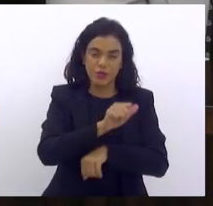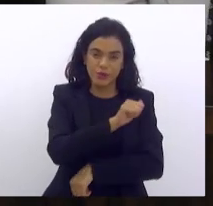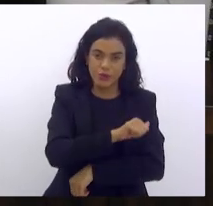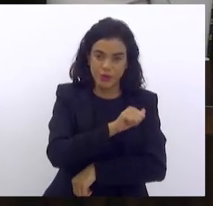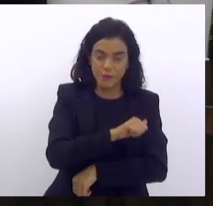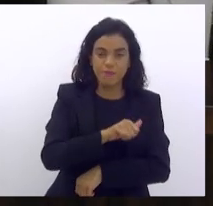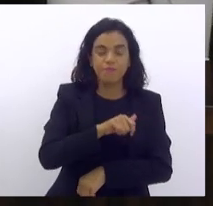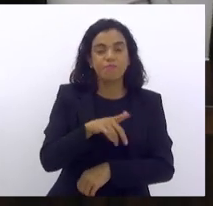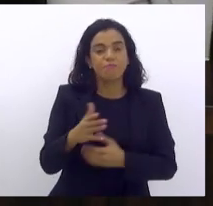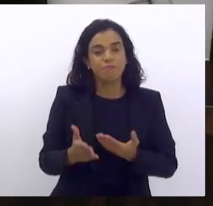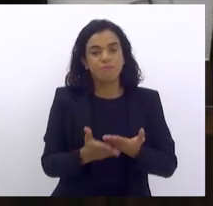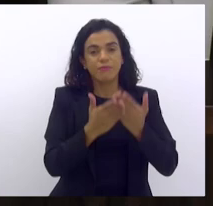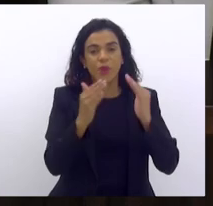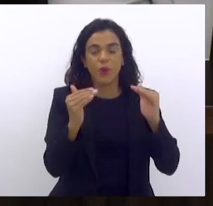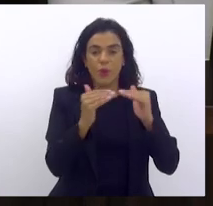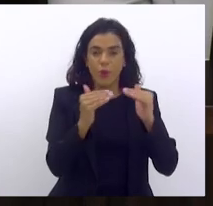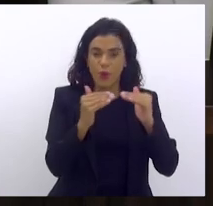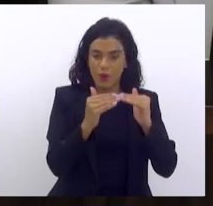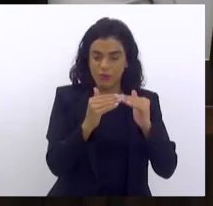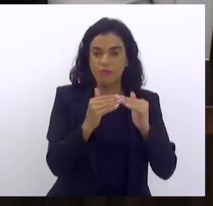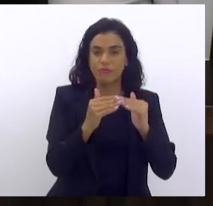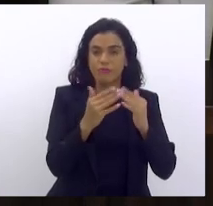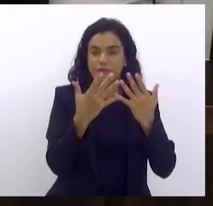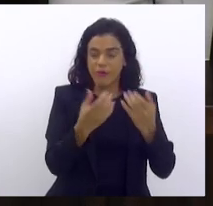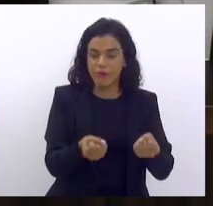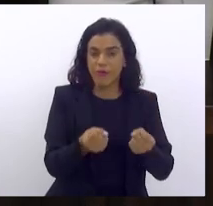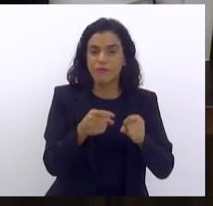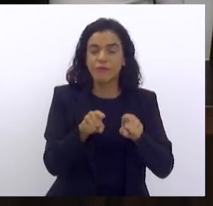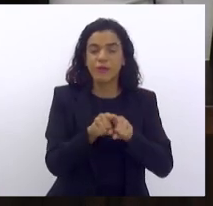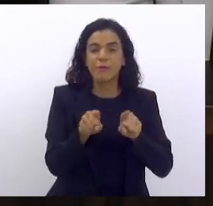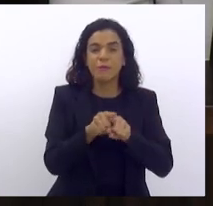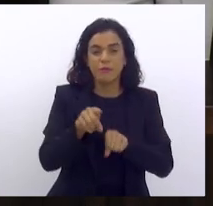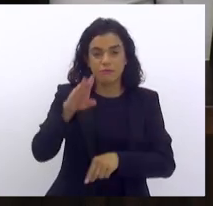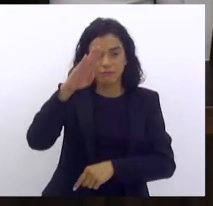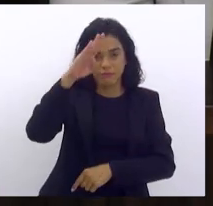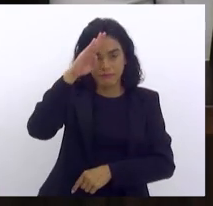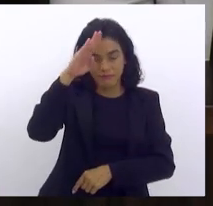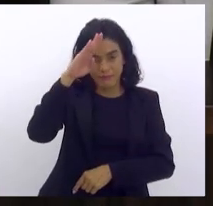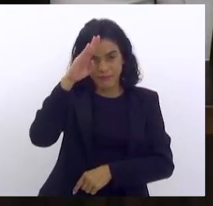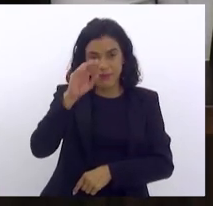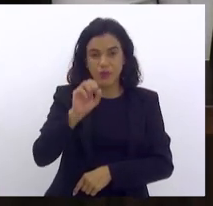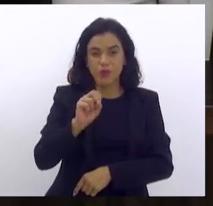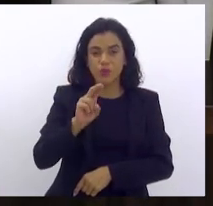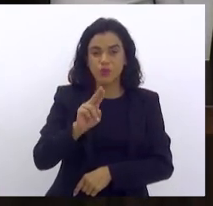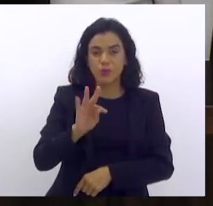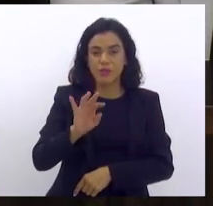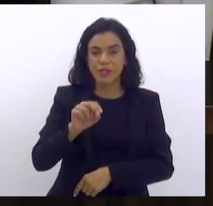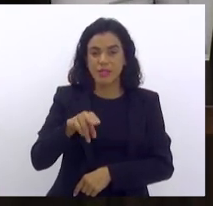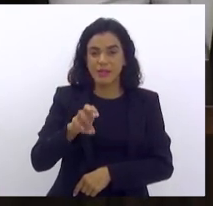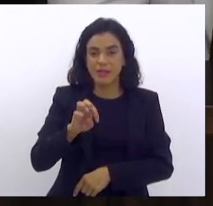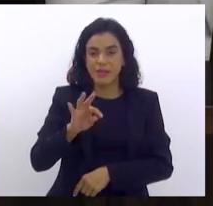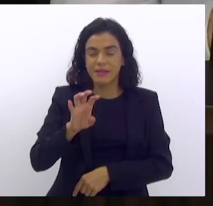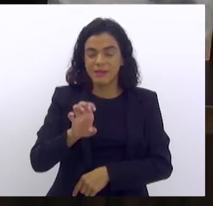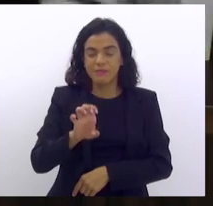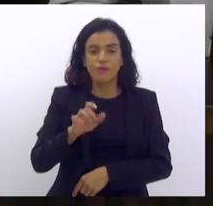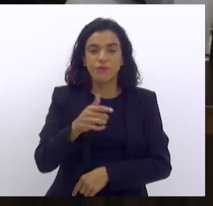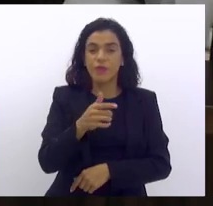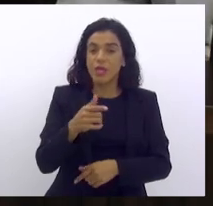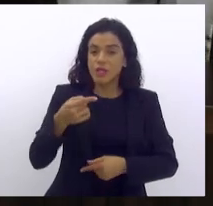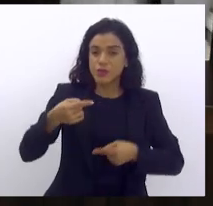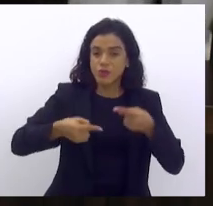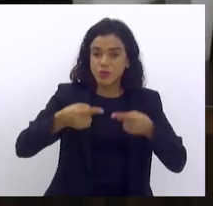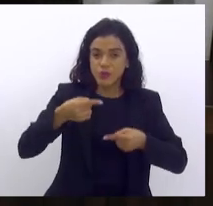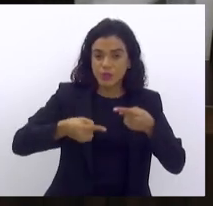indicação legislativa, favorável. Relator, subtenente Bernardo. Em discussão, não havendo